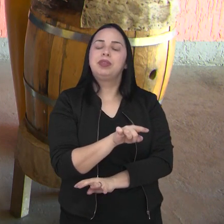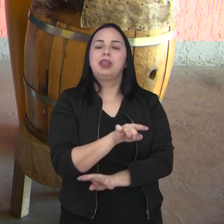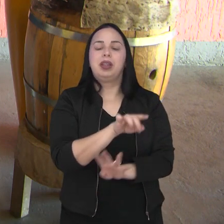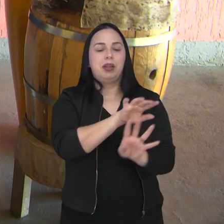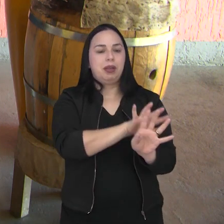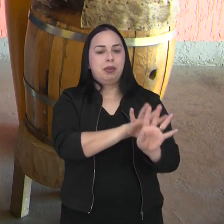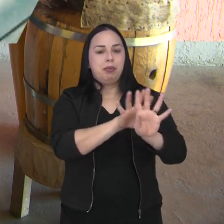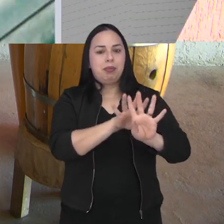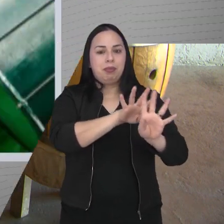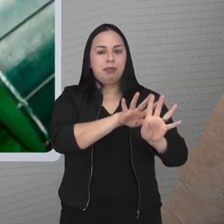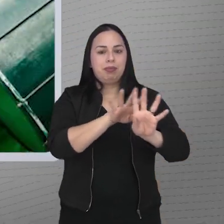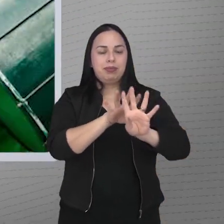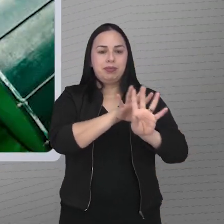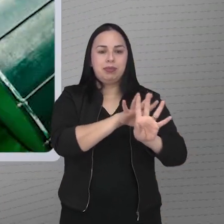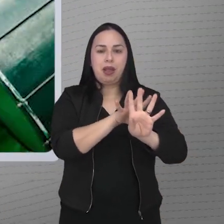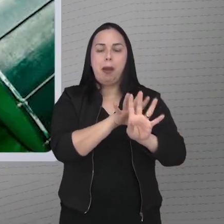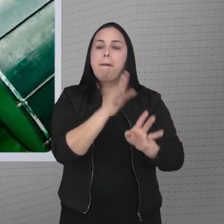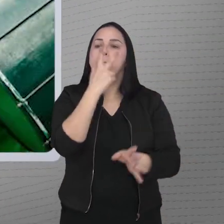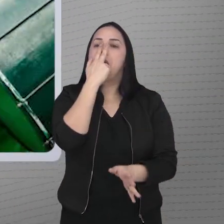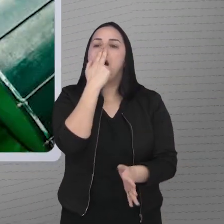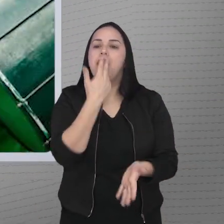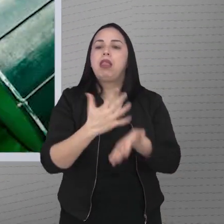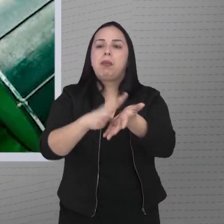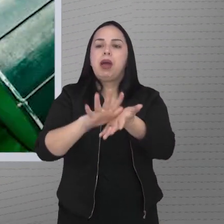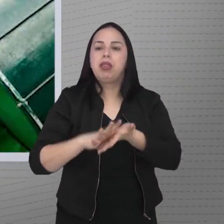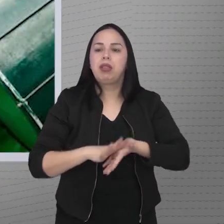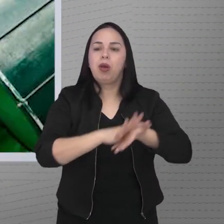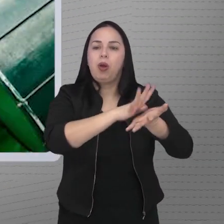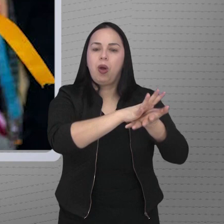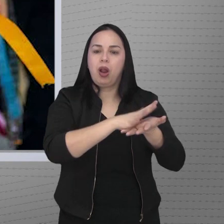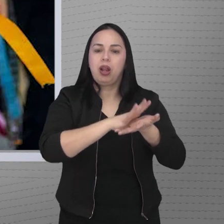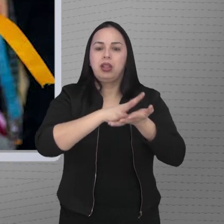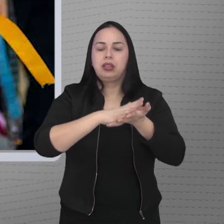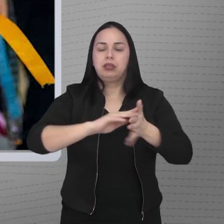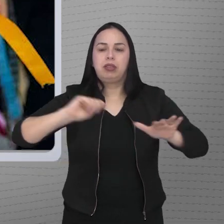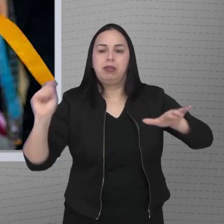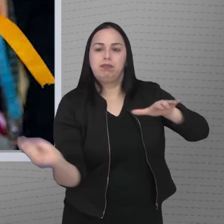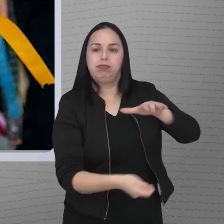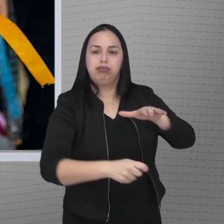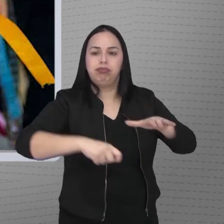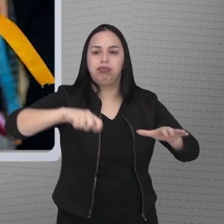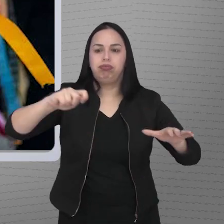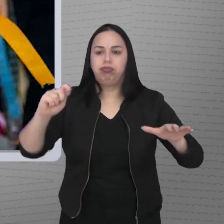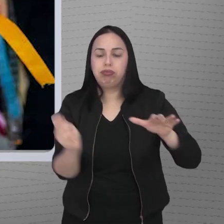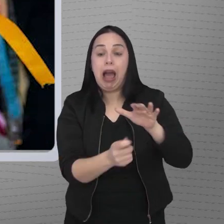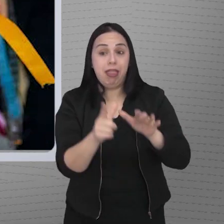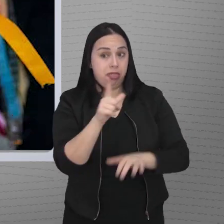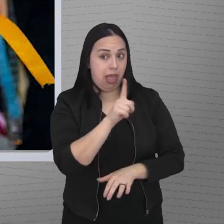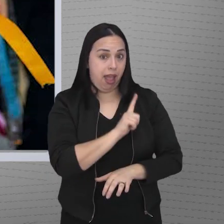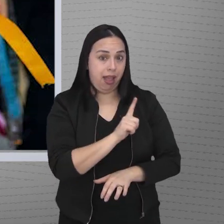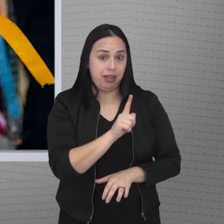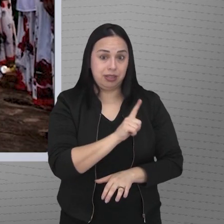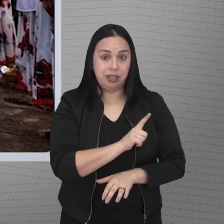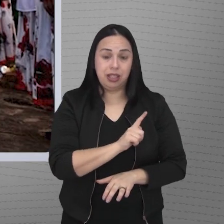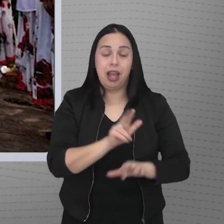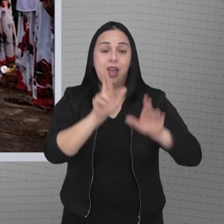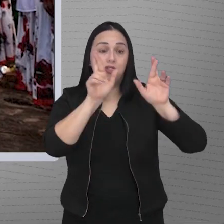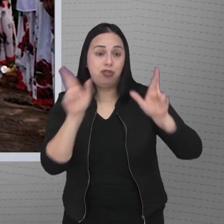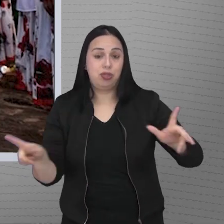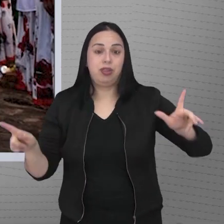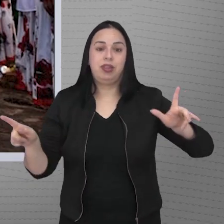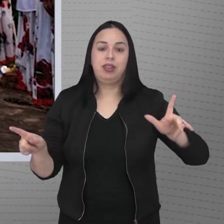A congada, o Moçambique, é que nem uma escola de samba, né? Tem várias caixas, tem vários tambores,